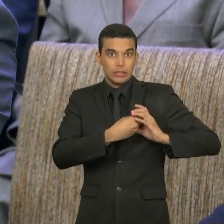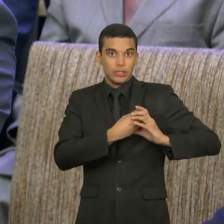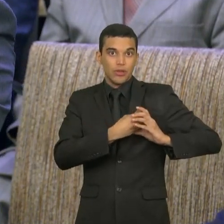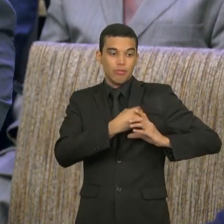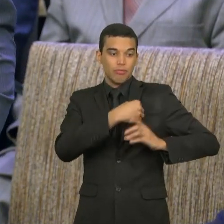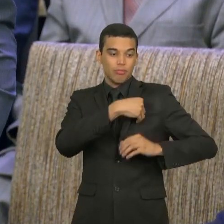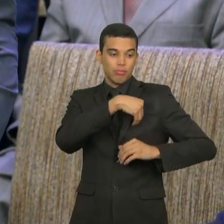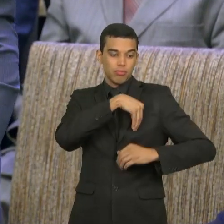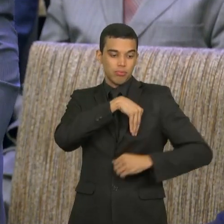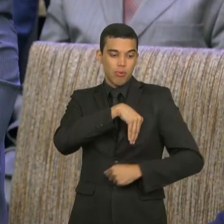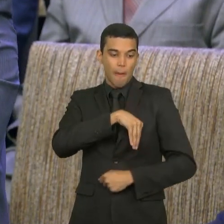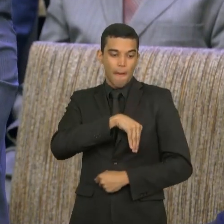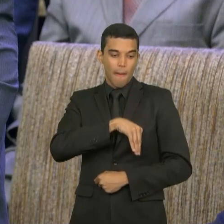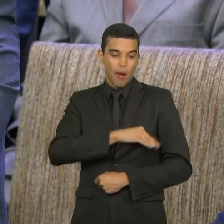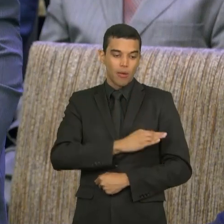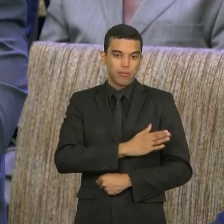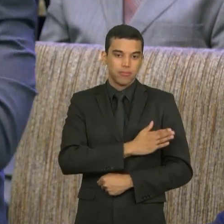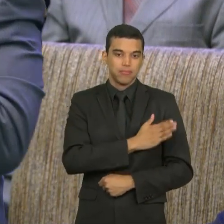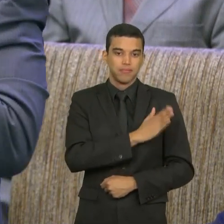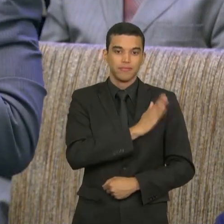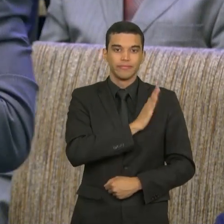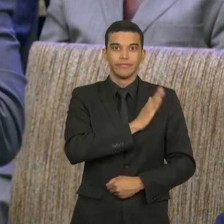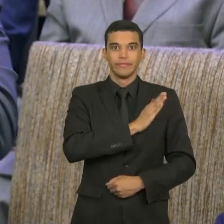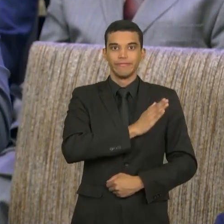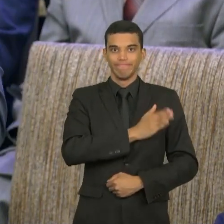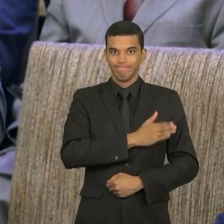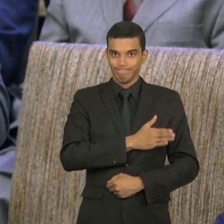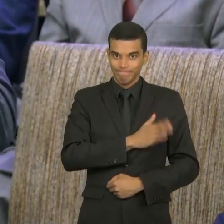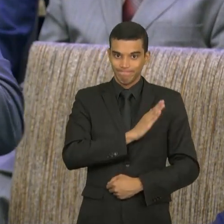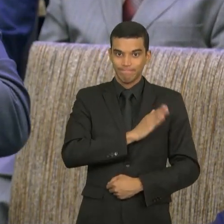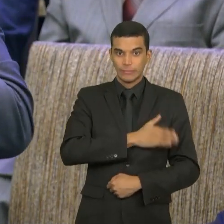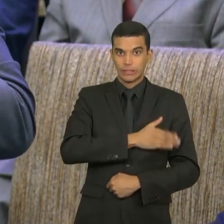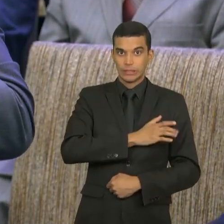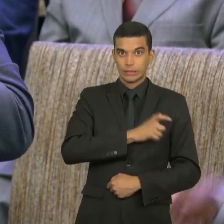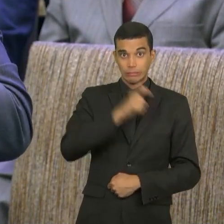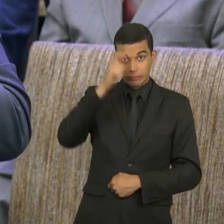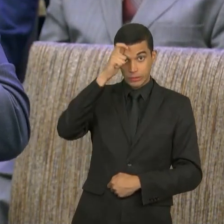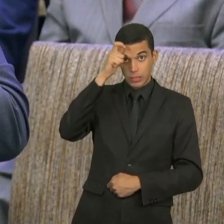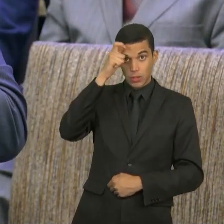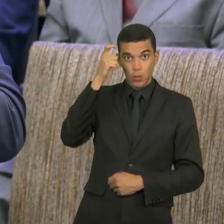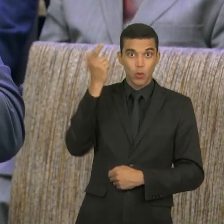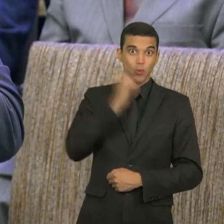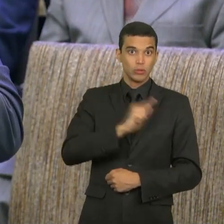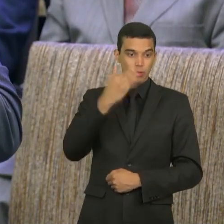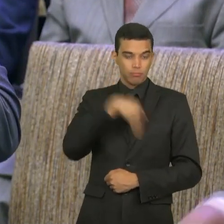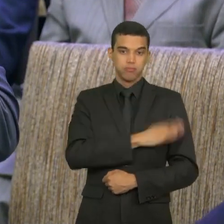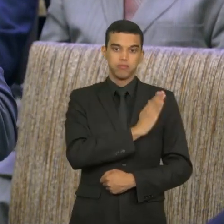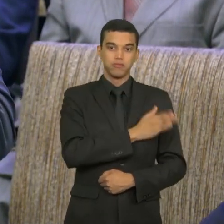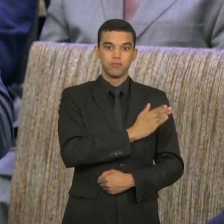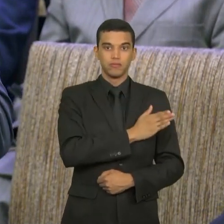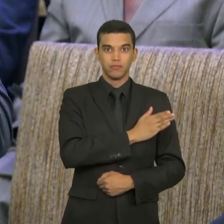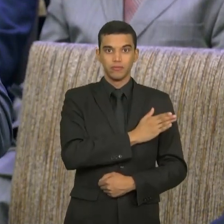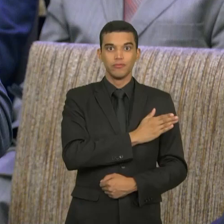o dia que o alicerce vai ruir e vai ruir a edificação que está por cima